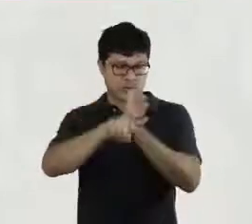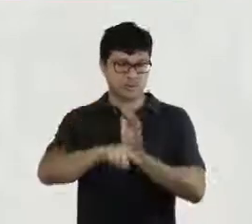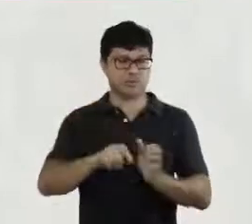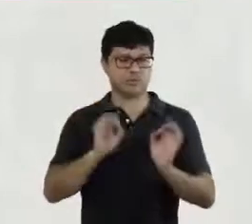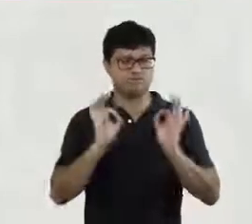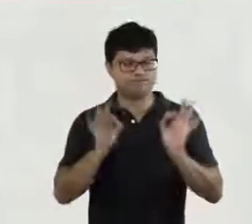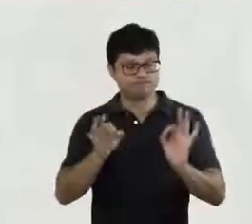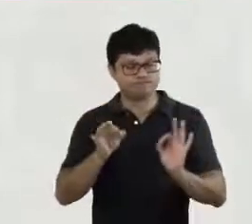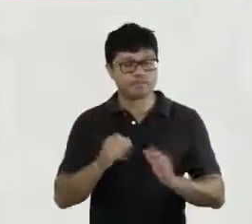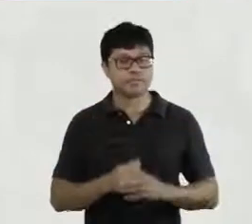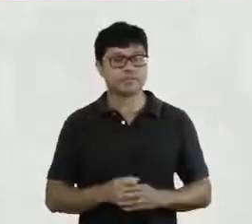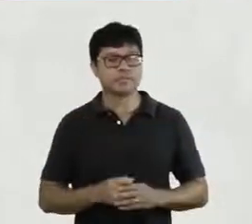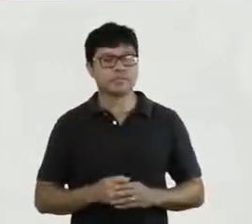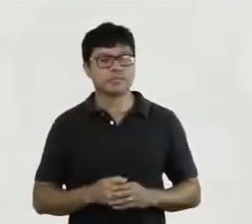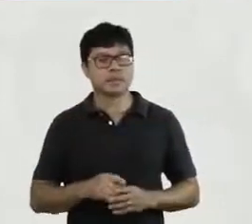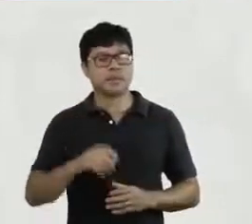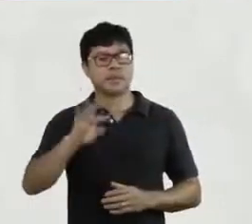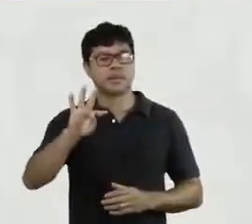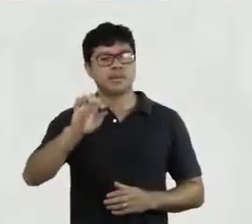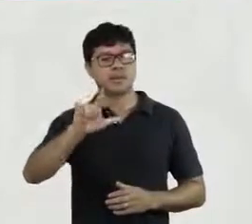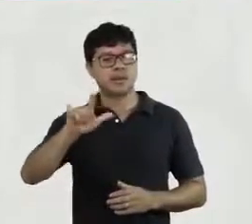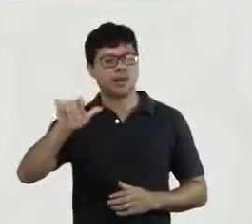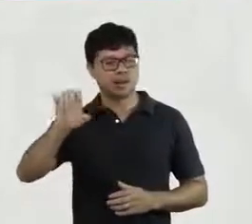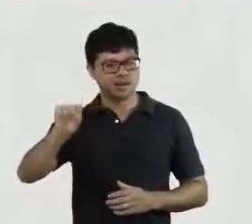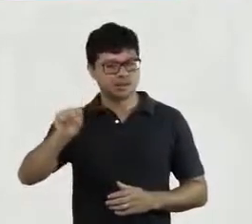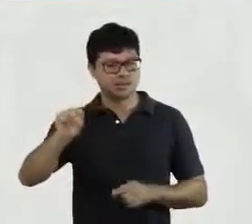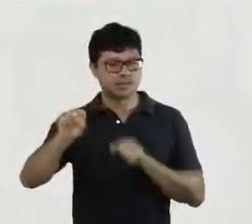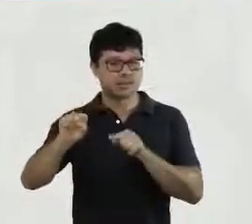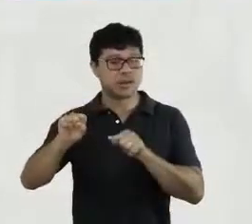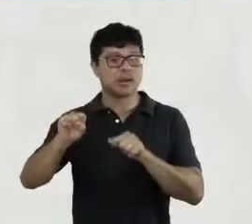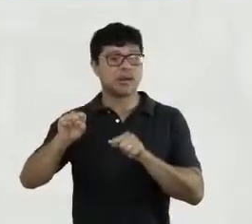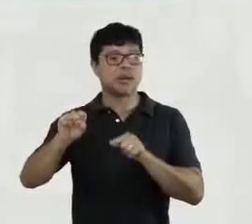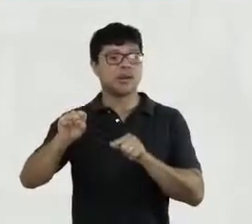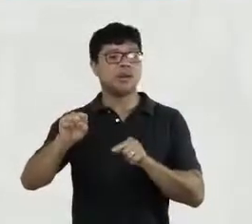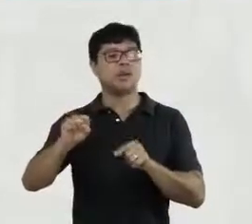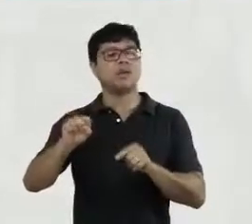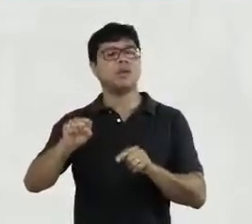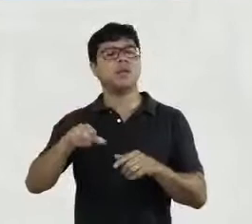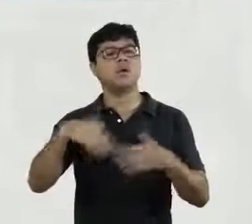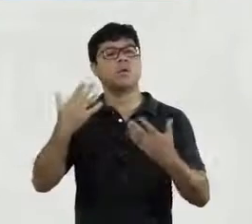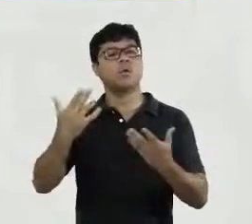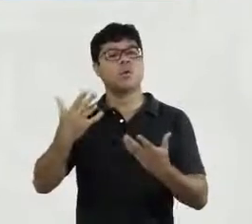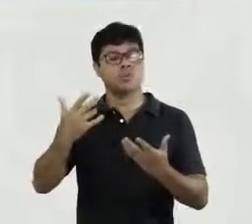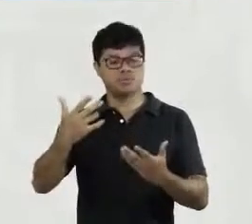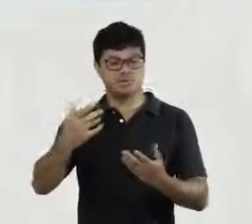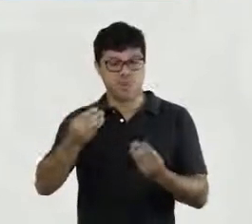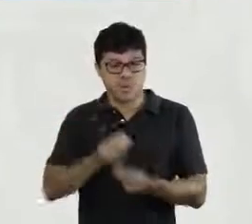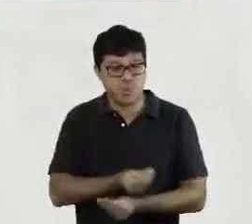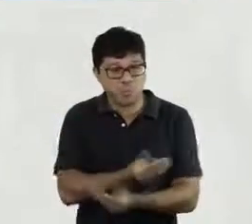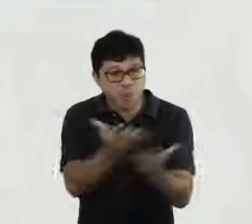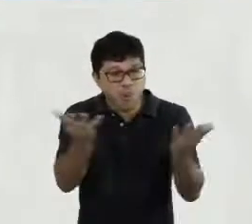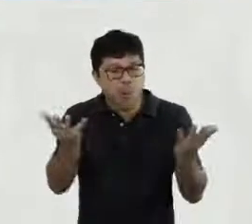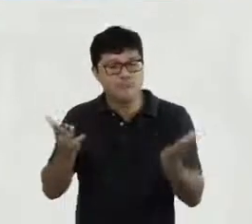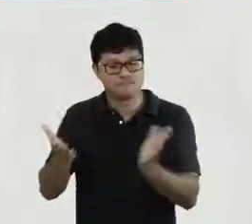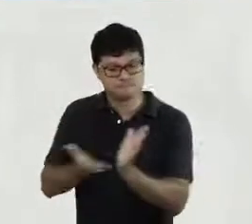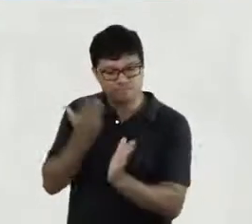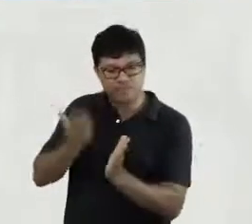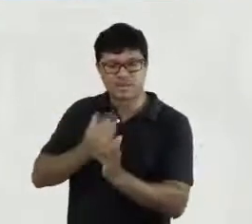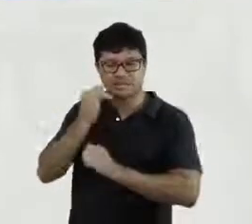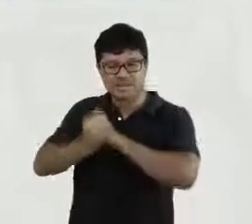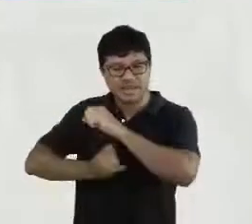passar para outra pergunta, então, professor, do Thales Siciliano. Professor, com a universalização do acesso promovido